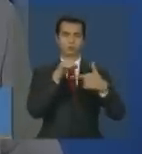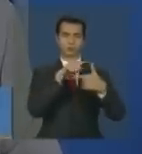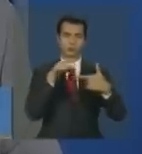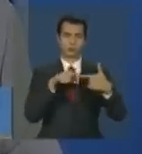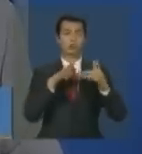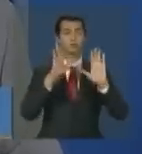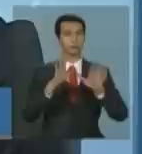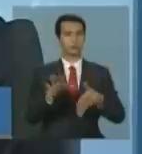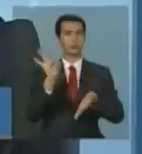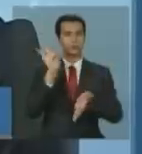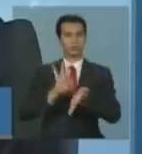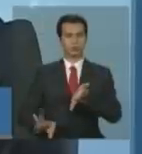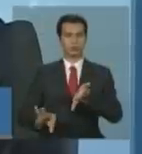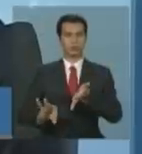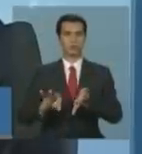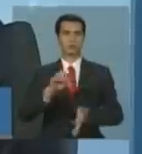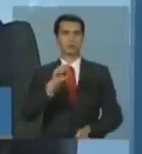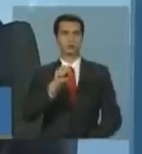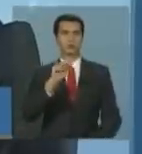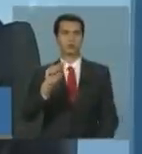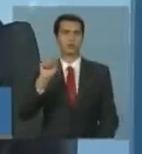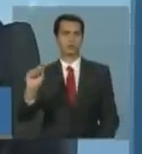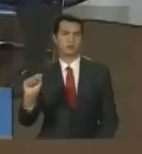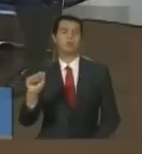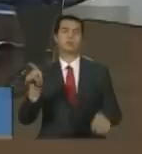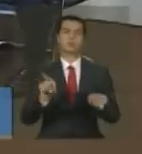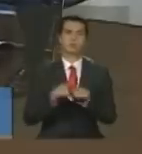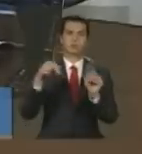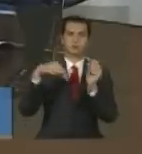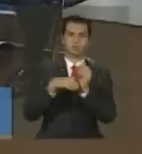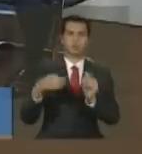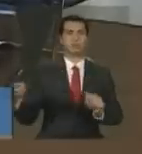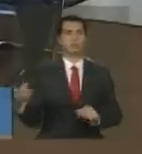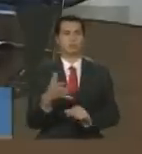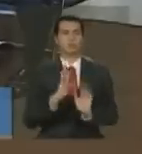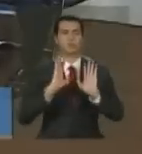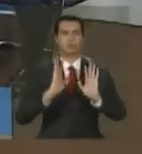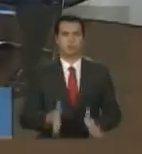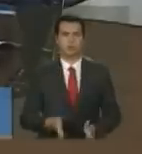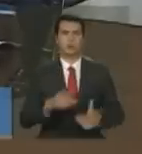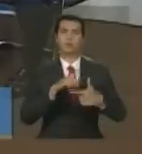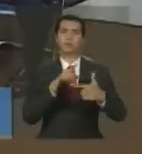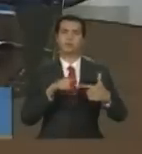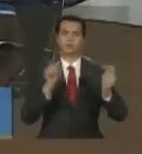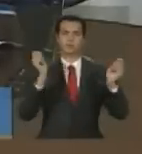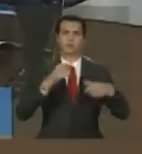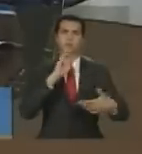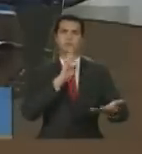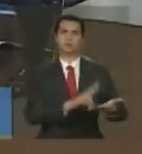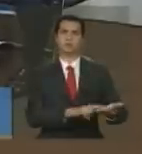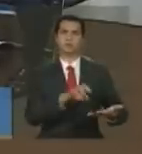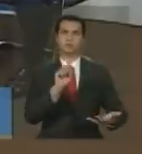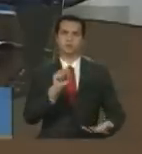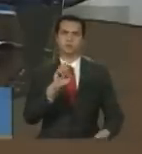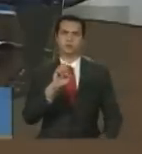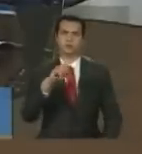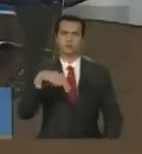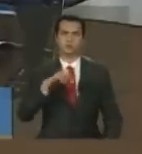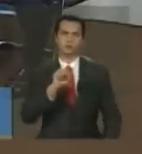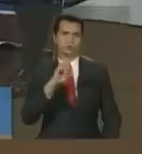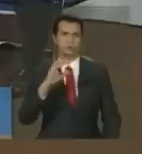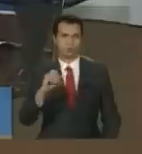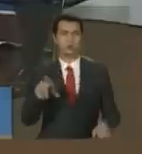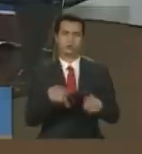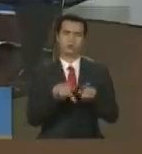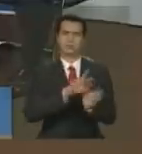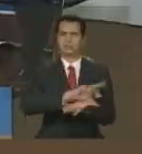cadastro no SAA, fez a nova senha, ok, ele já está totalmente habilitado a responder ao censo e acessar qualquer outro sistema. Agora, se